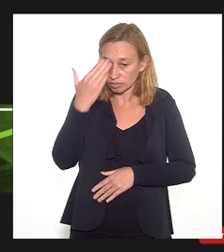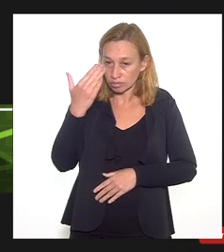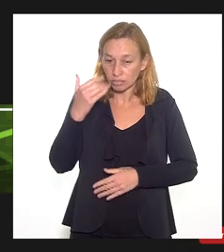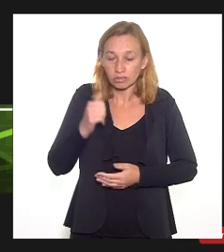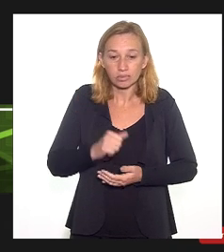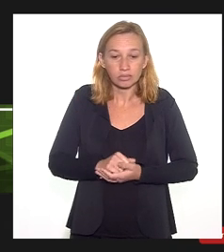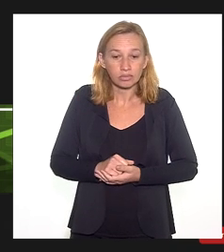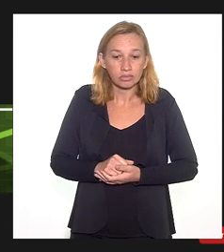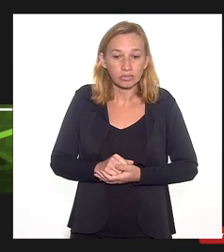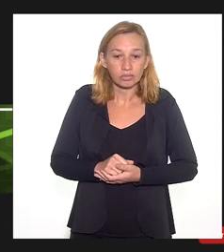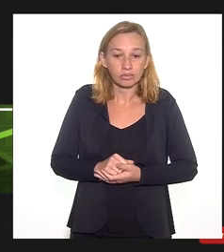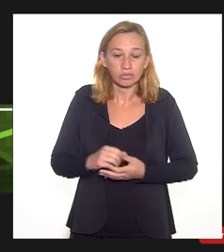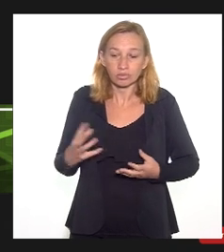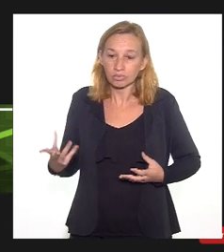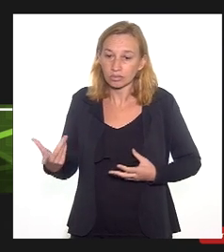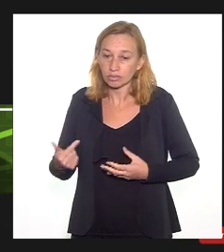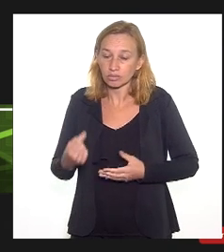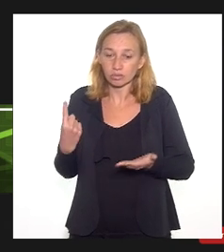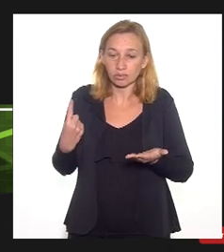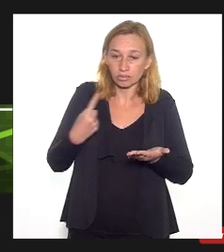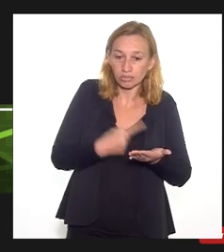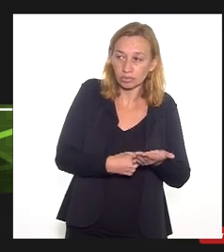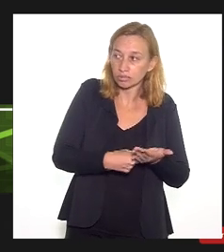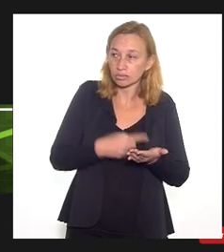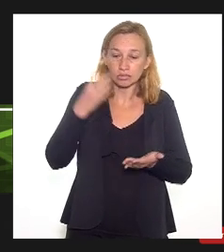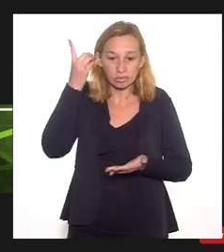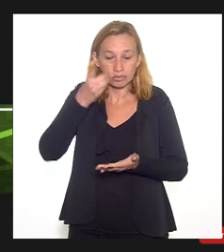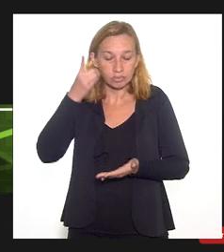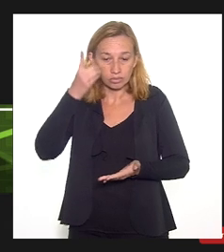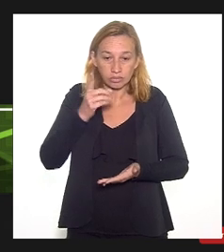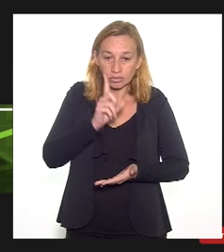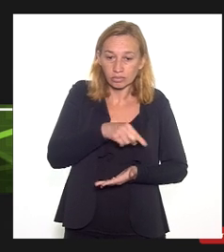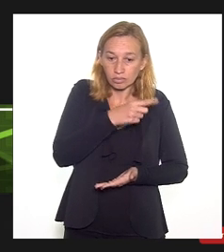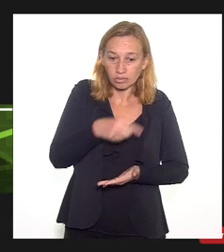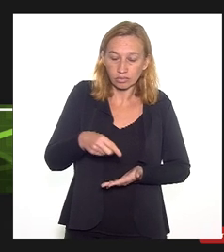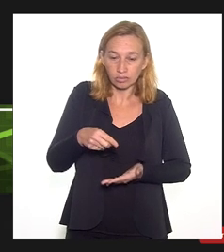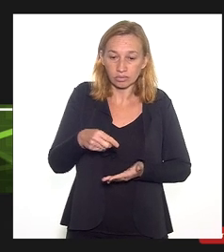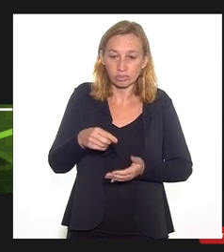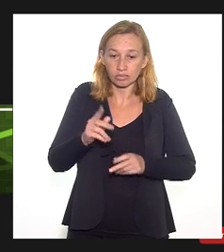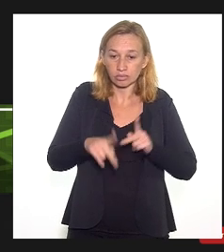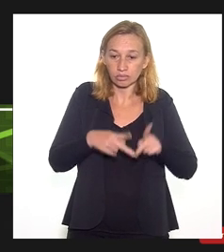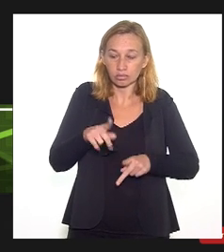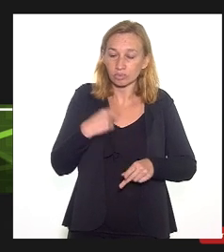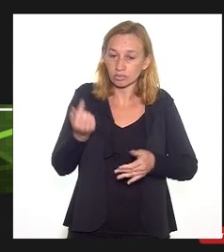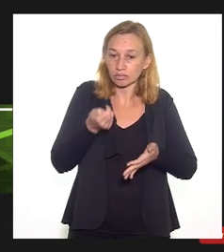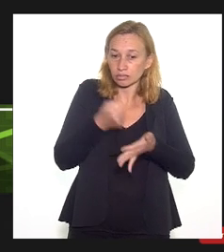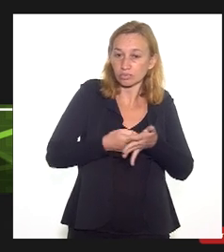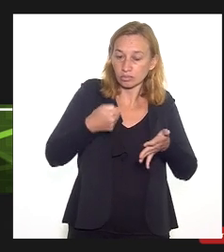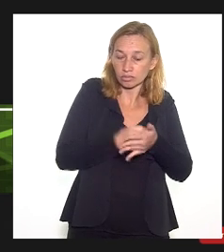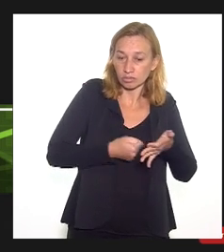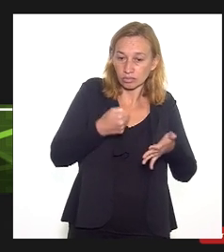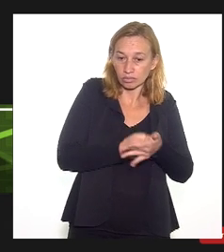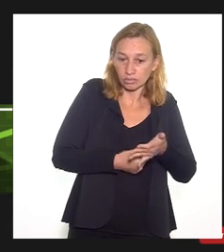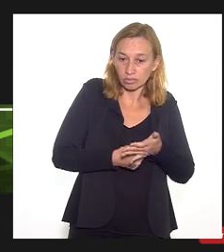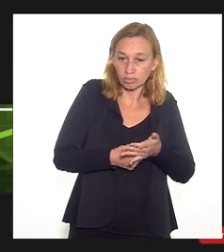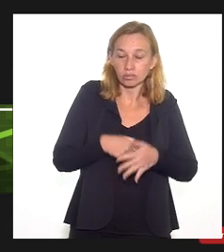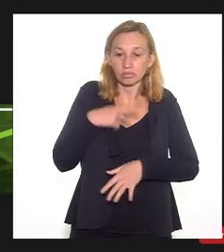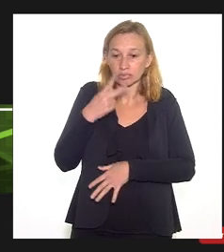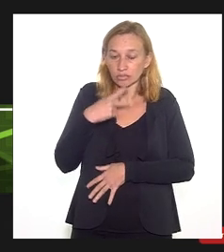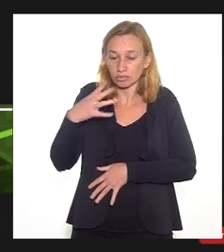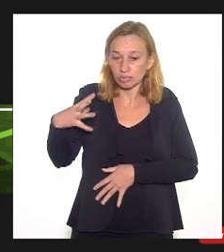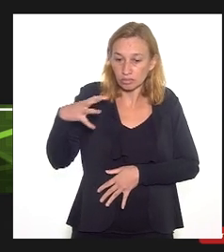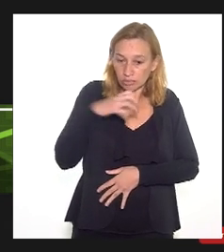coerência e ao compromisso do deputado e à rejeição popular a nossa luta a nossa colocação